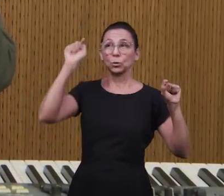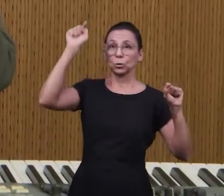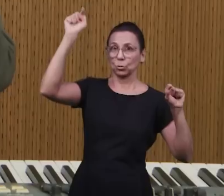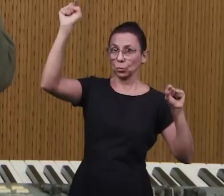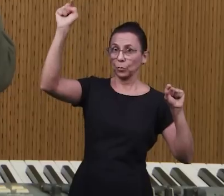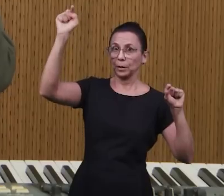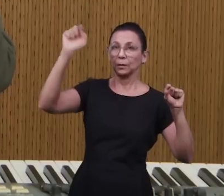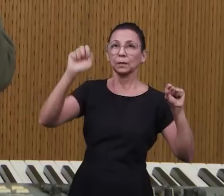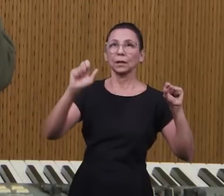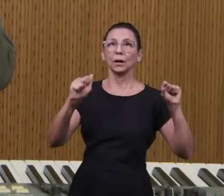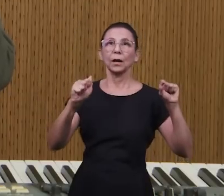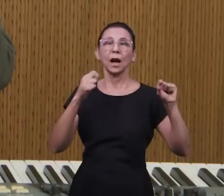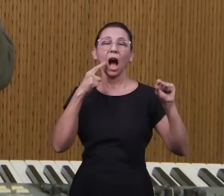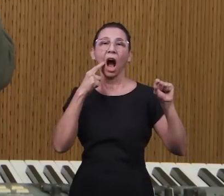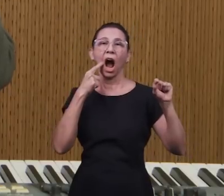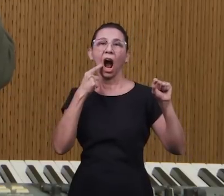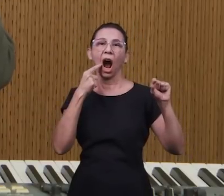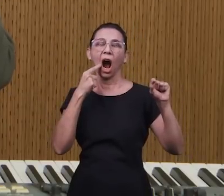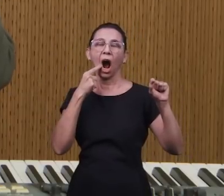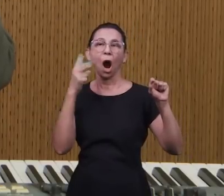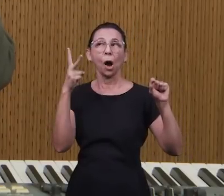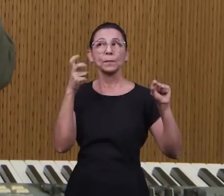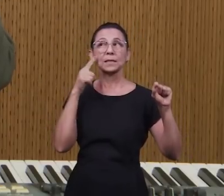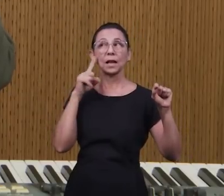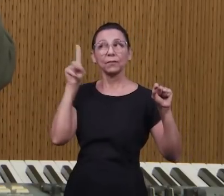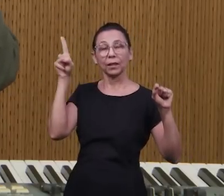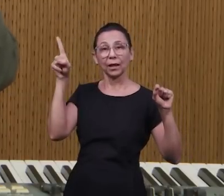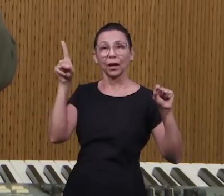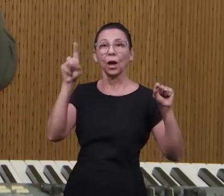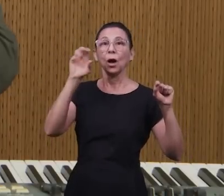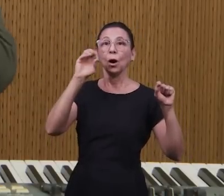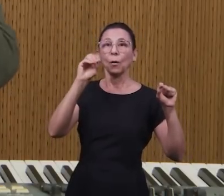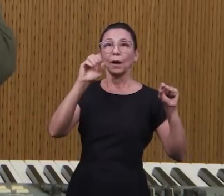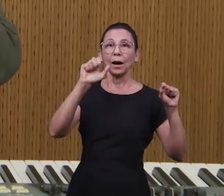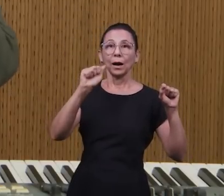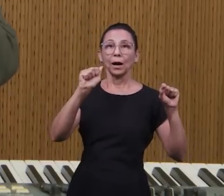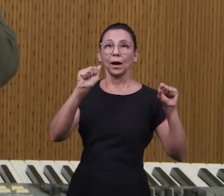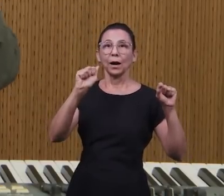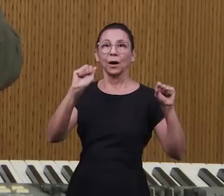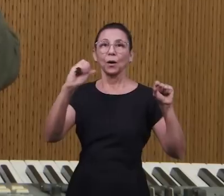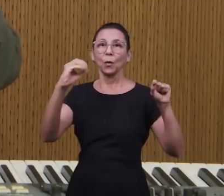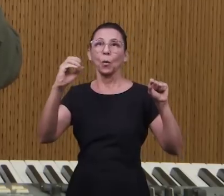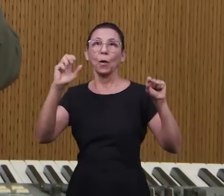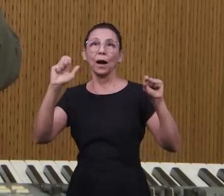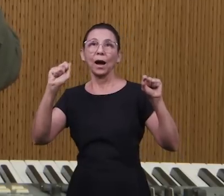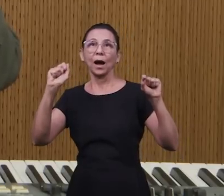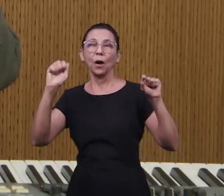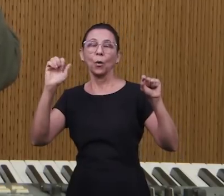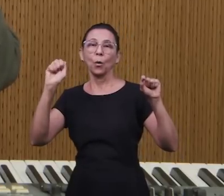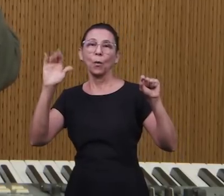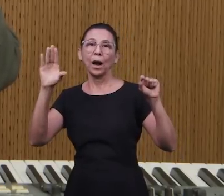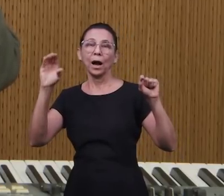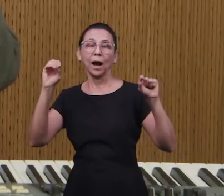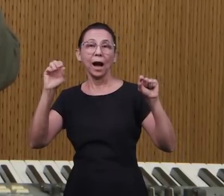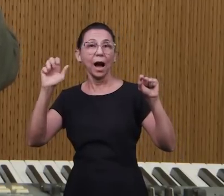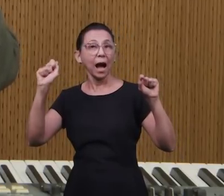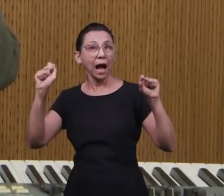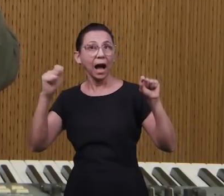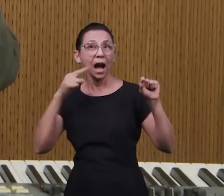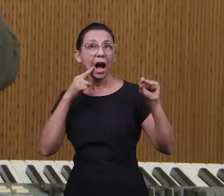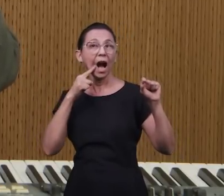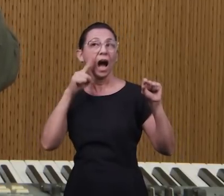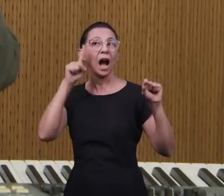Oa, oa, oa, oa. E como eu não prendo o meu som, oa,